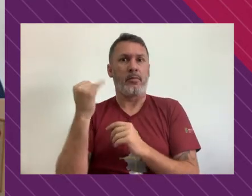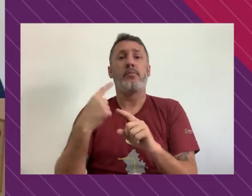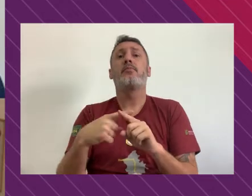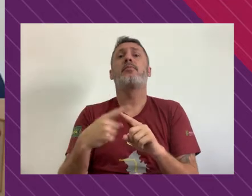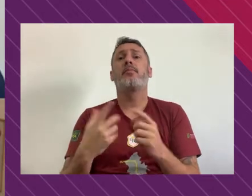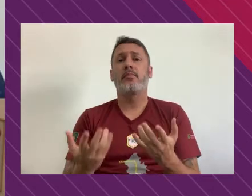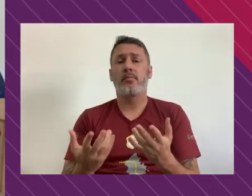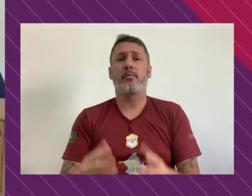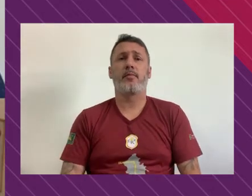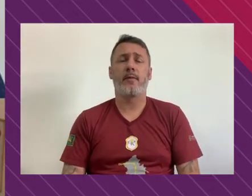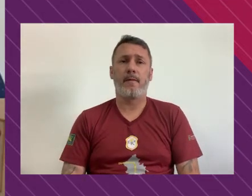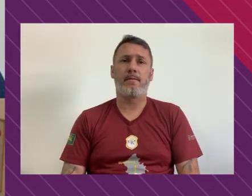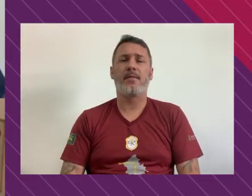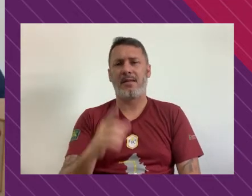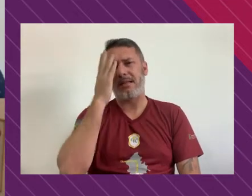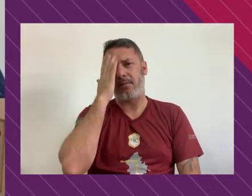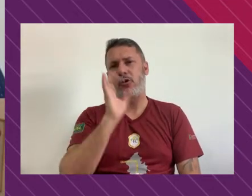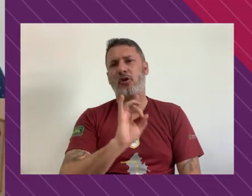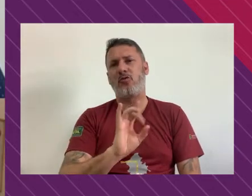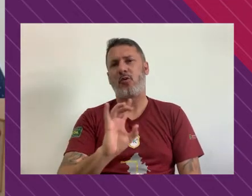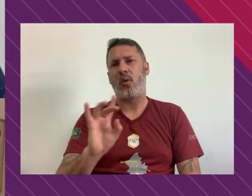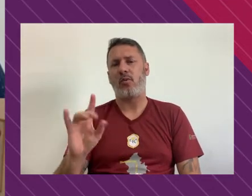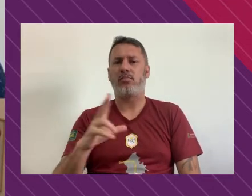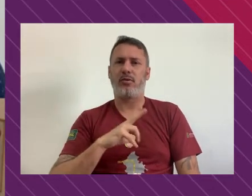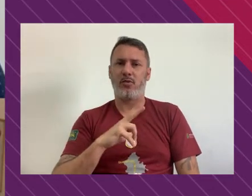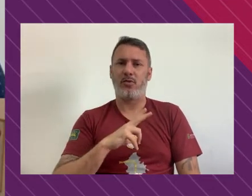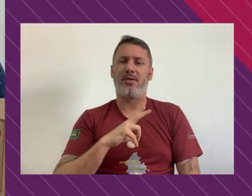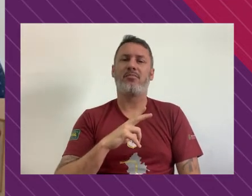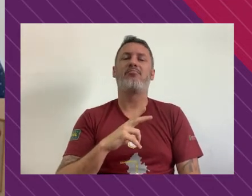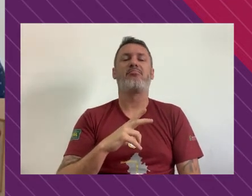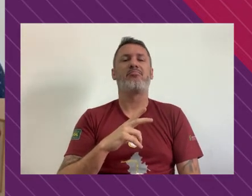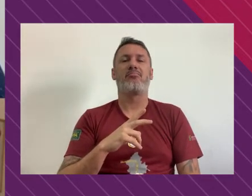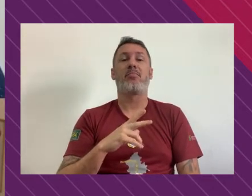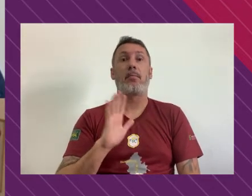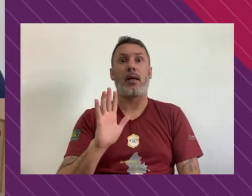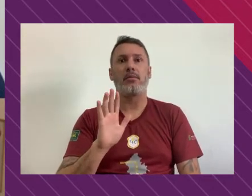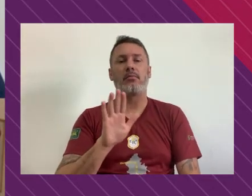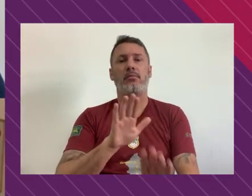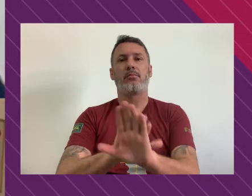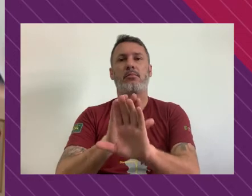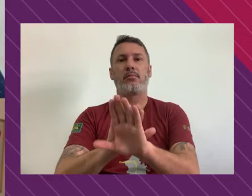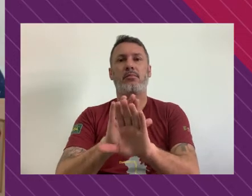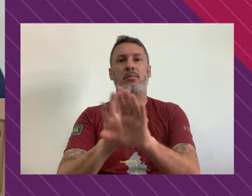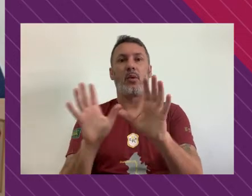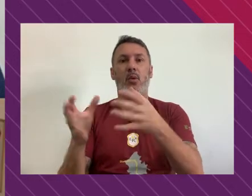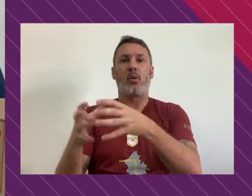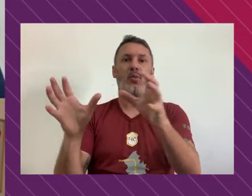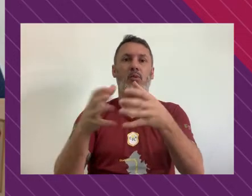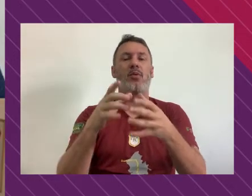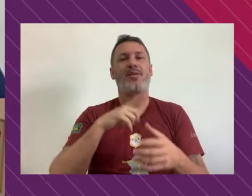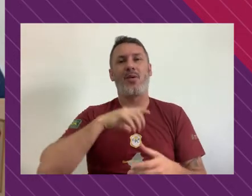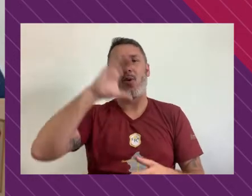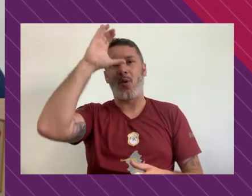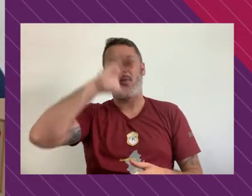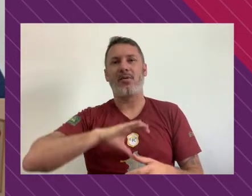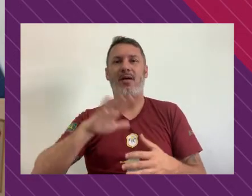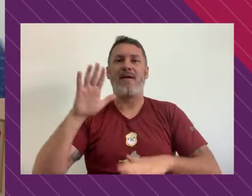que individualmente é uma coisa, coletivamente às Claro. vezes as pessoas assumem outros comportamentos em função de uma